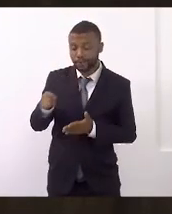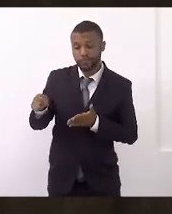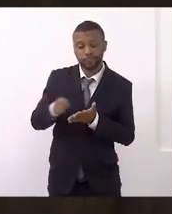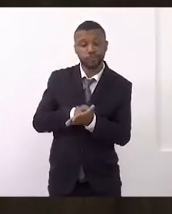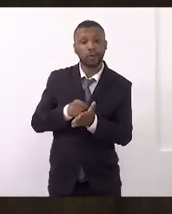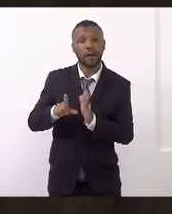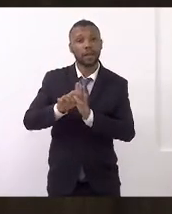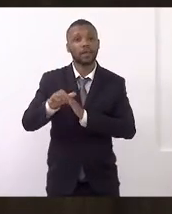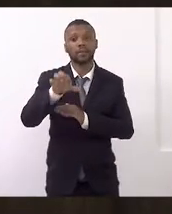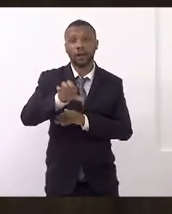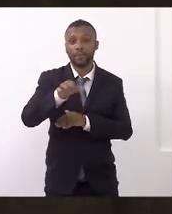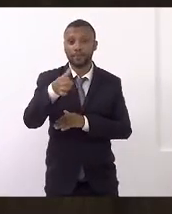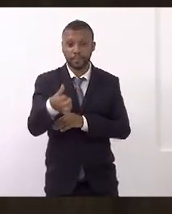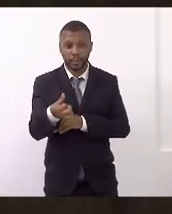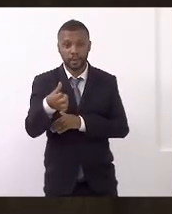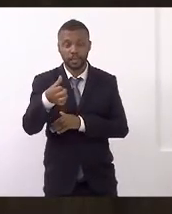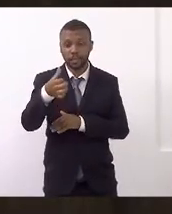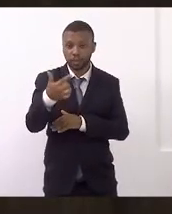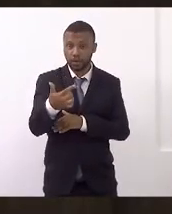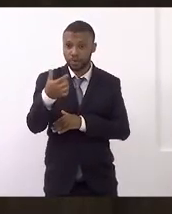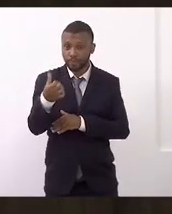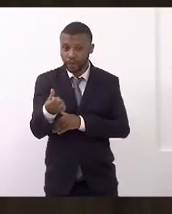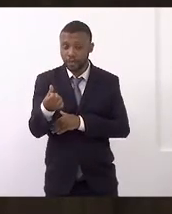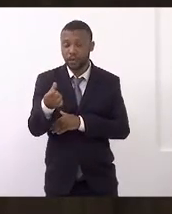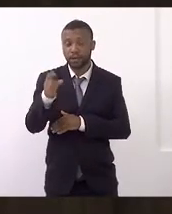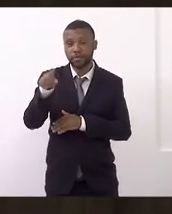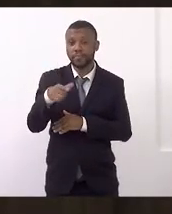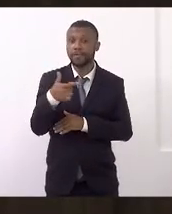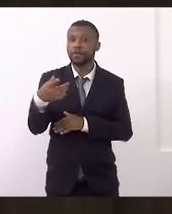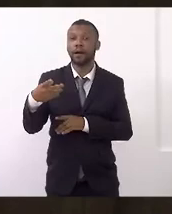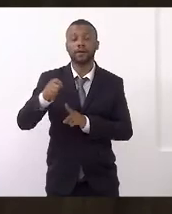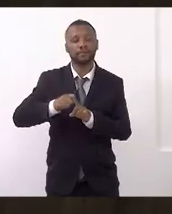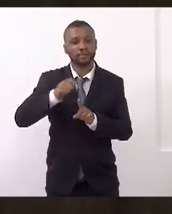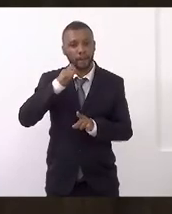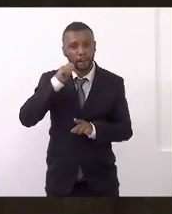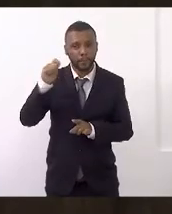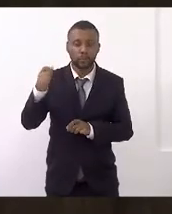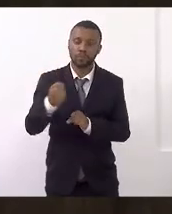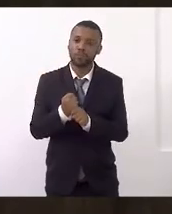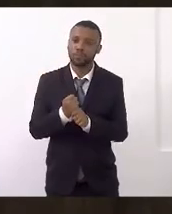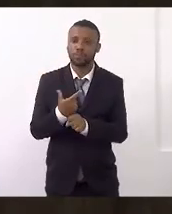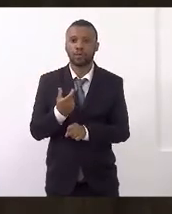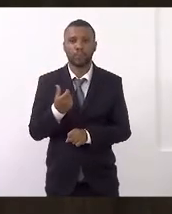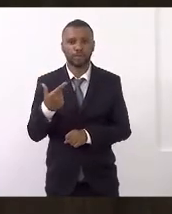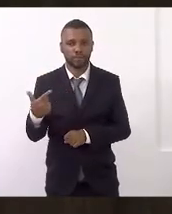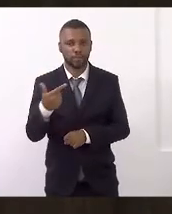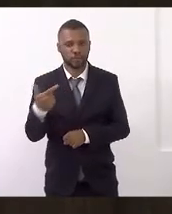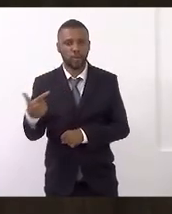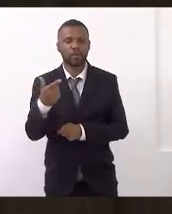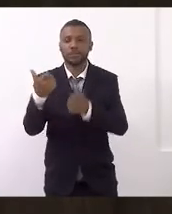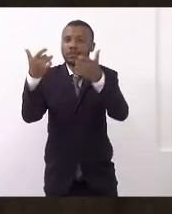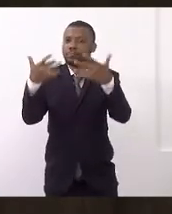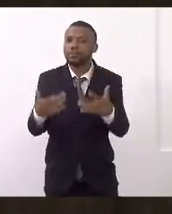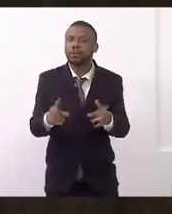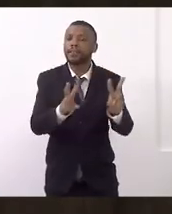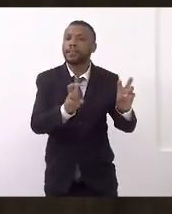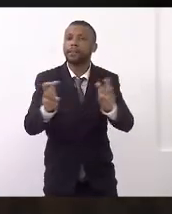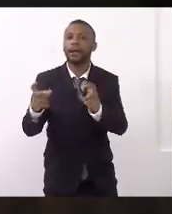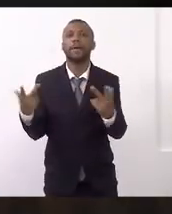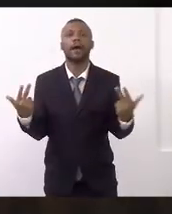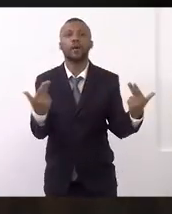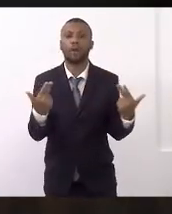lei 9.626 de 24 de abril de 22, que trata do mesmo tema, senhor